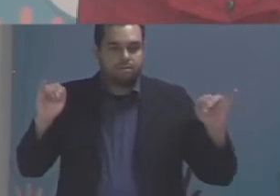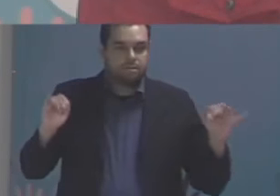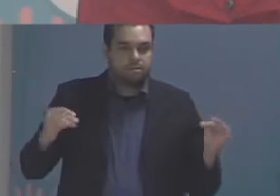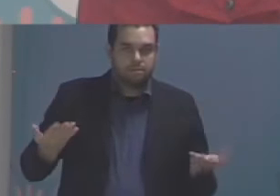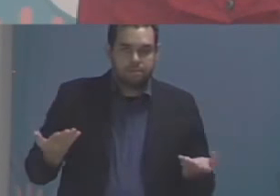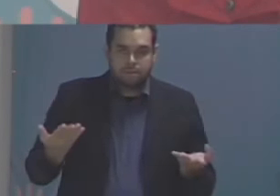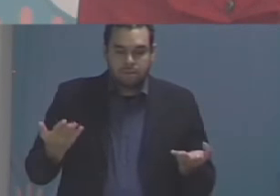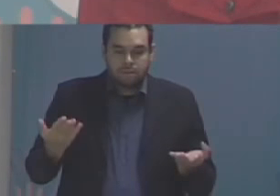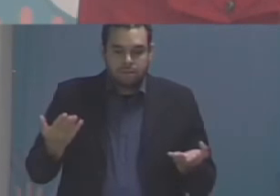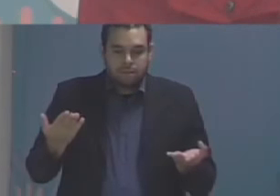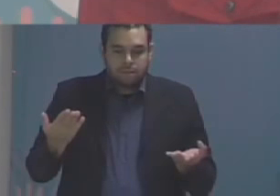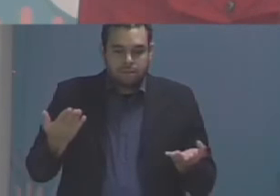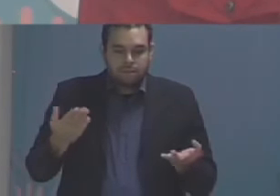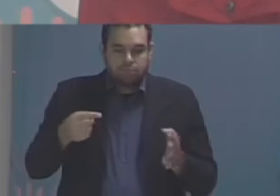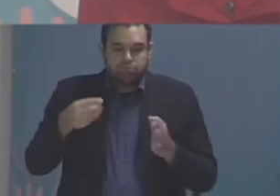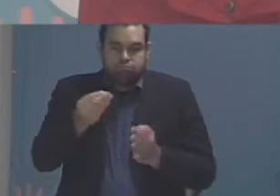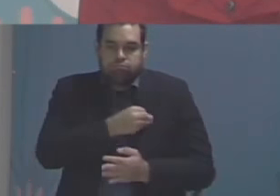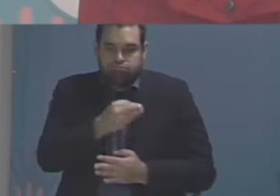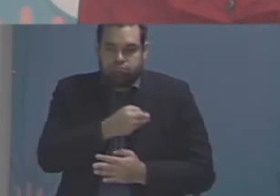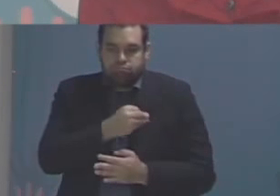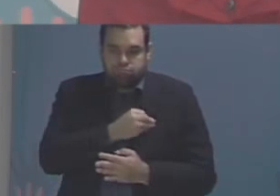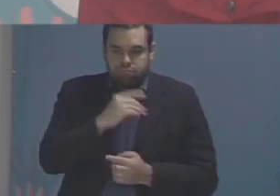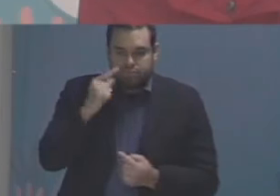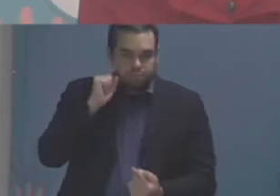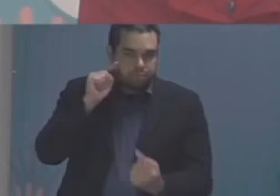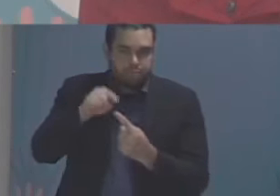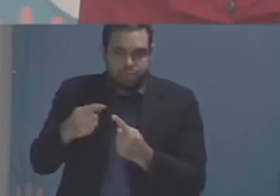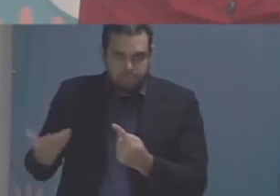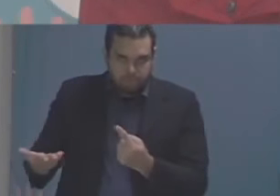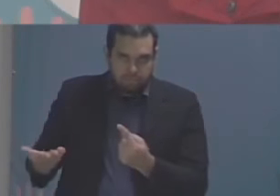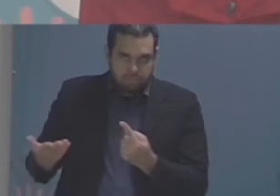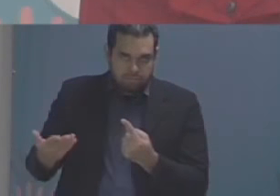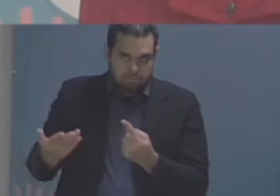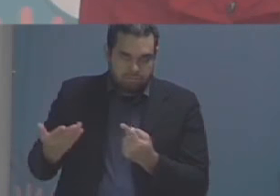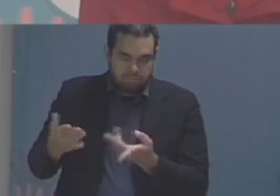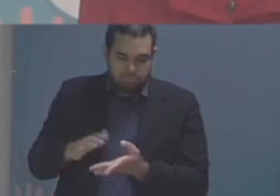fazem acusações sem nenhum sentido, né?